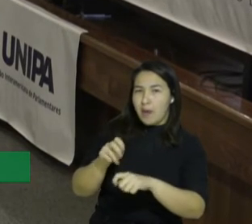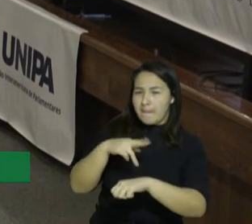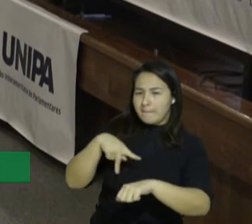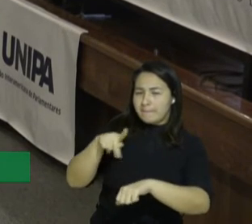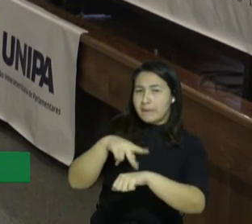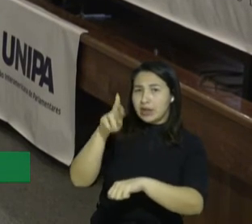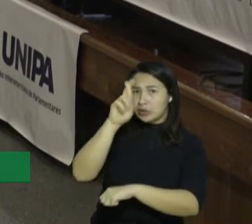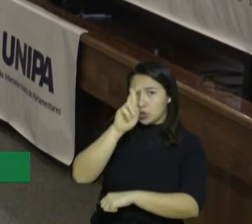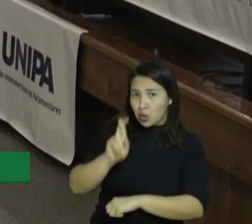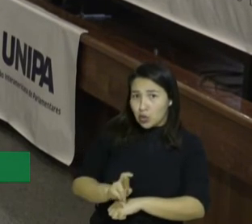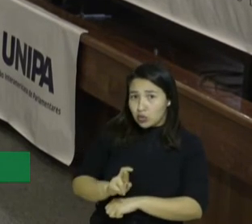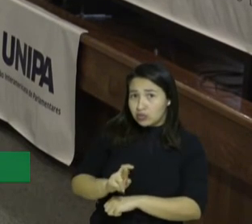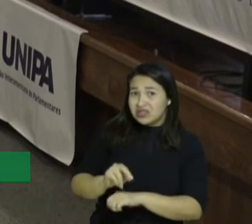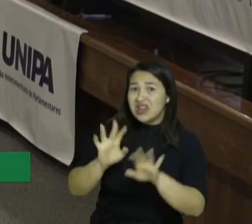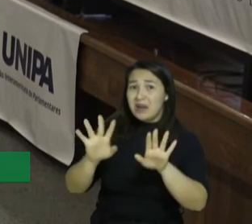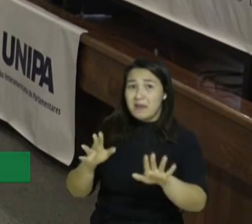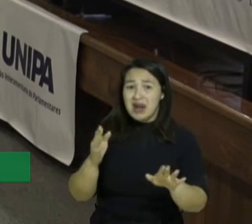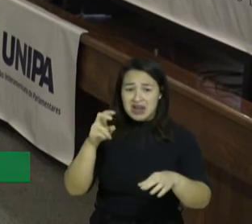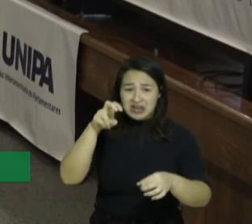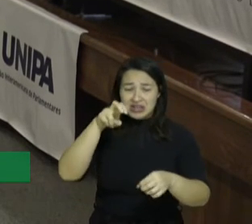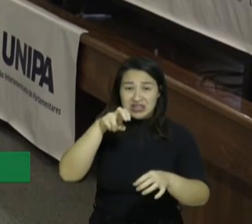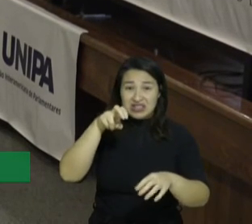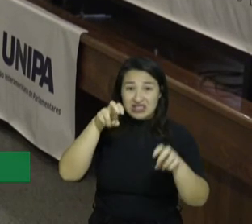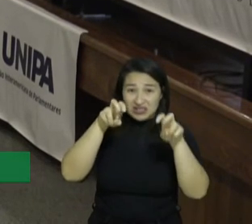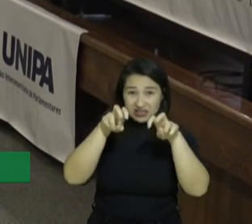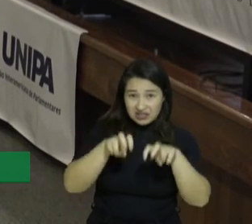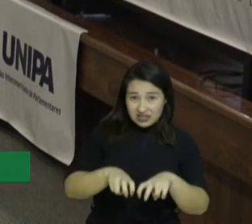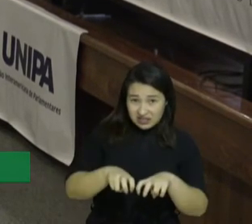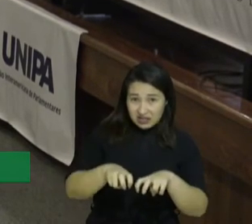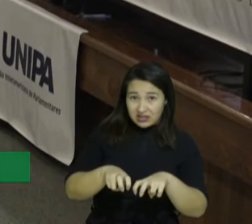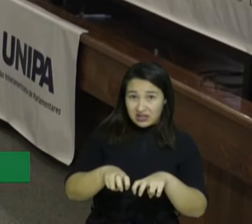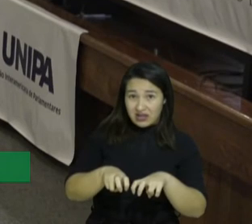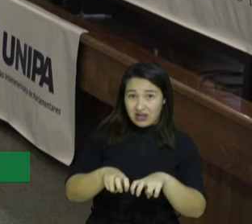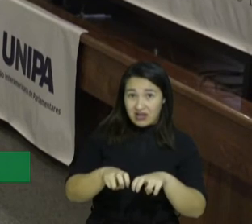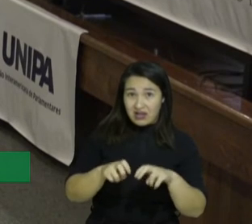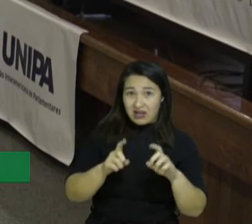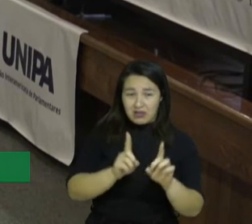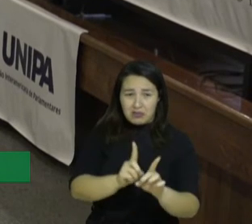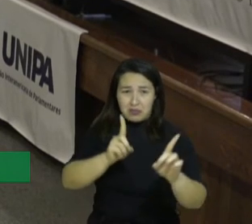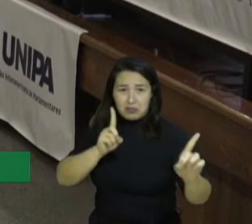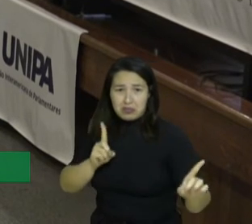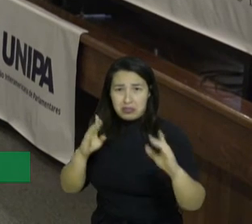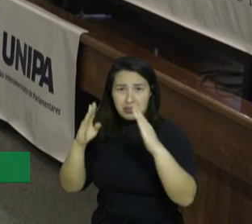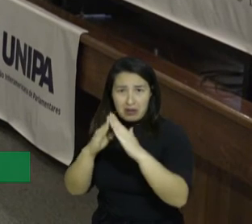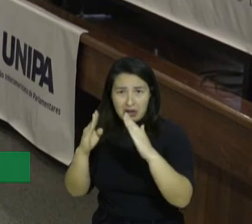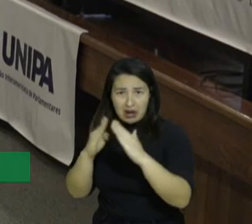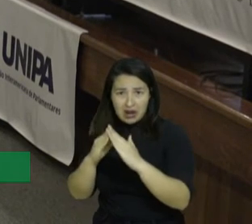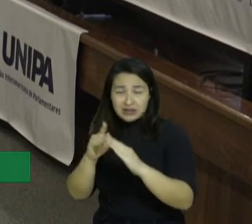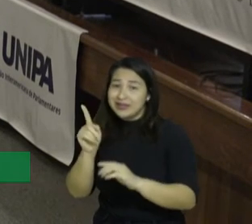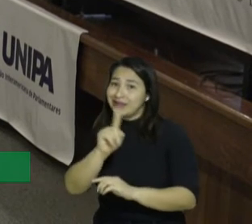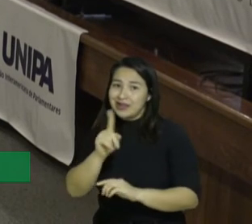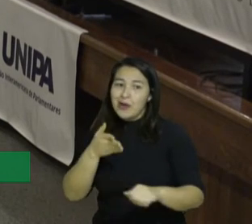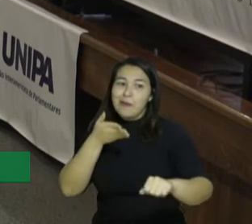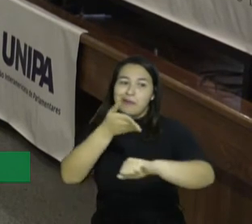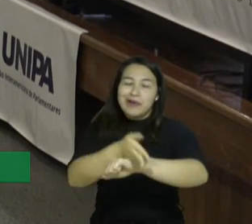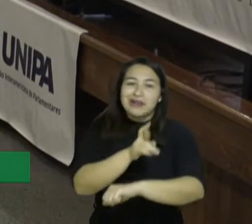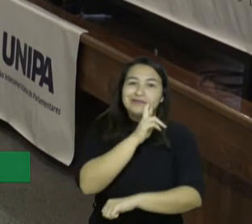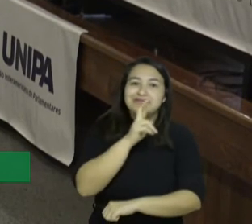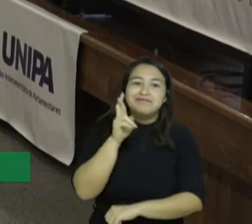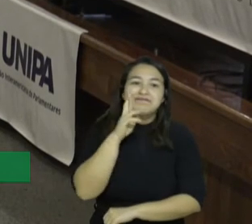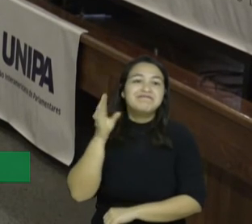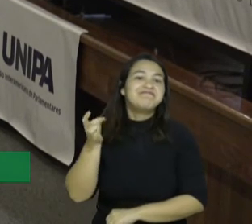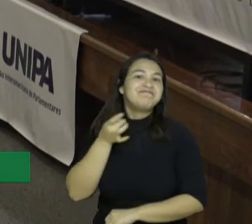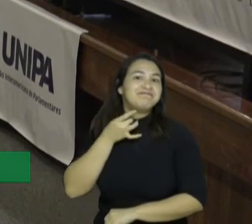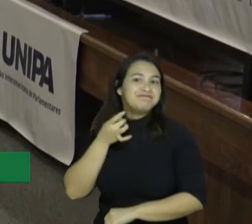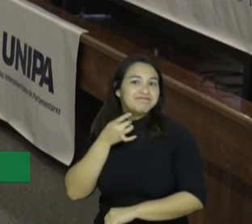faz negócios lá no escritório que você sai do escritório vai tomar vodica lá no restaurante E aí você faz negócio isso é cultura nós